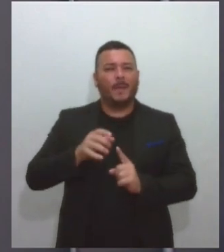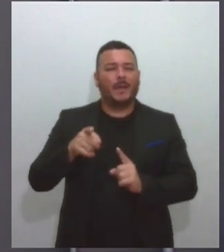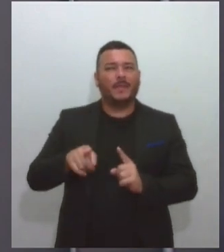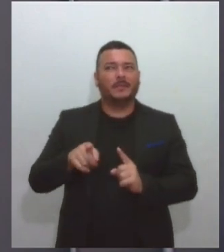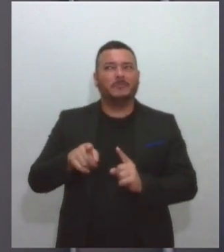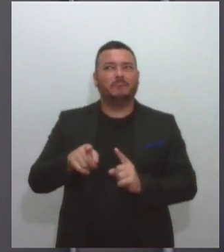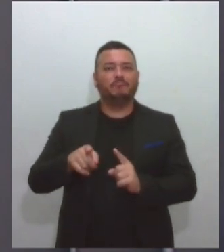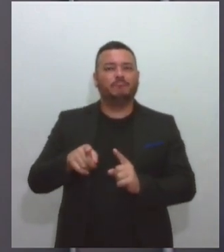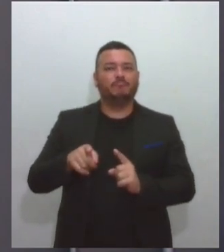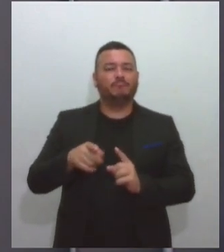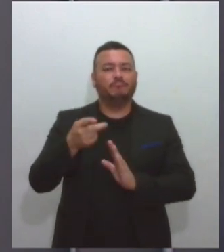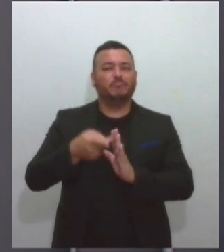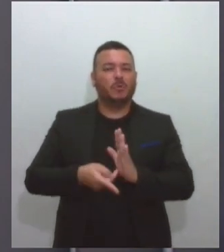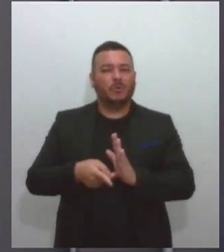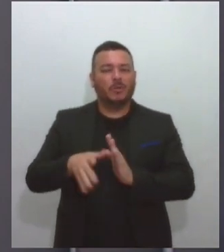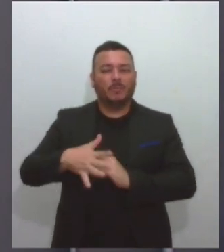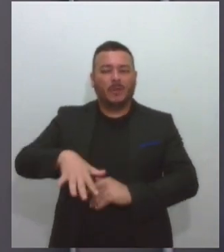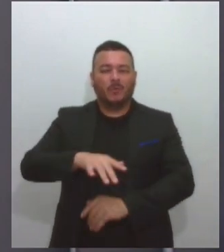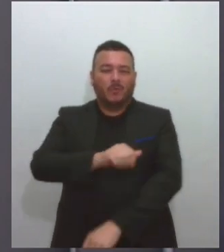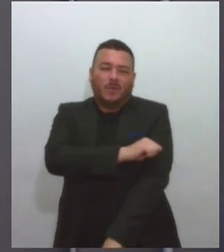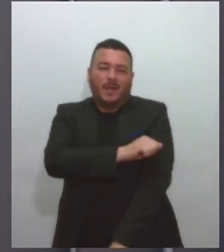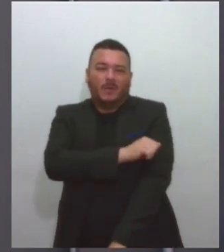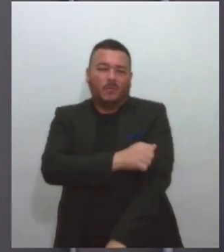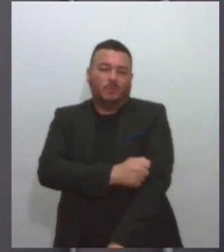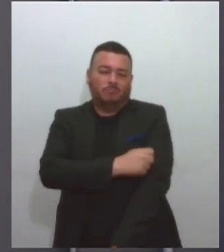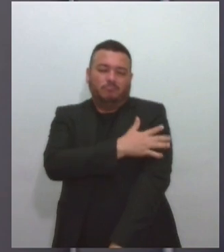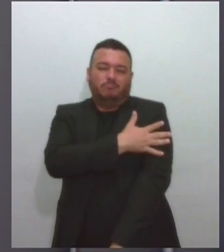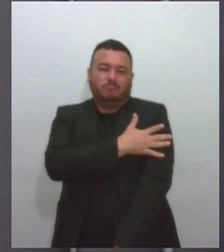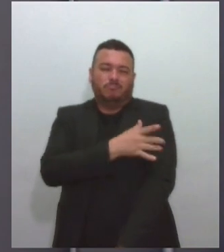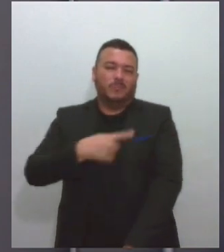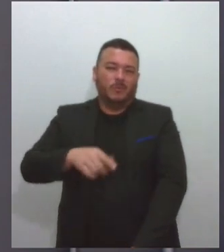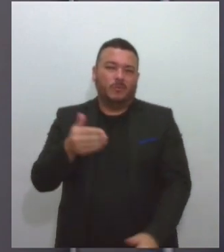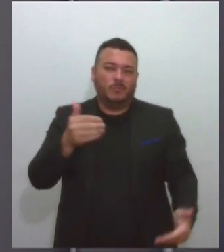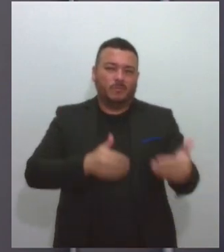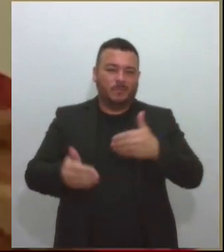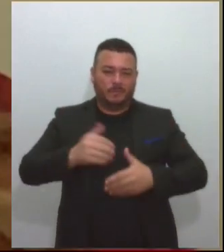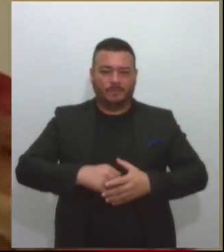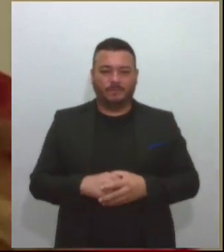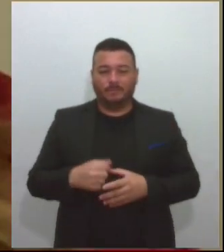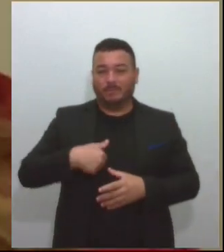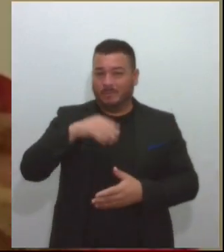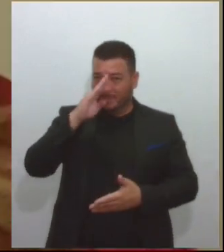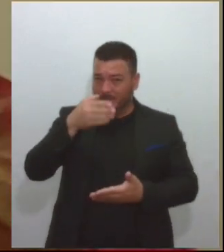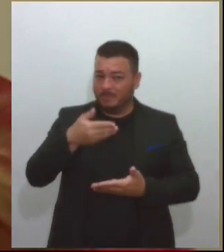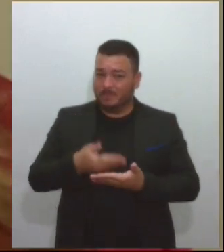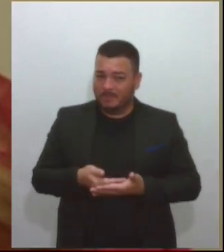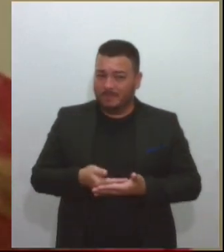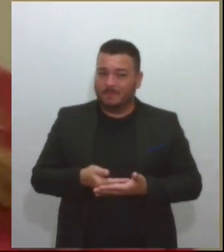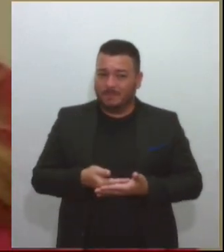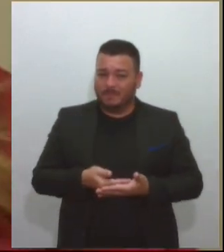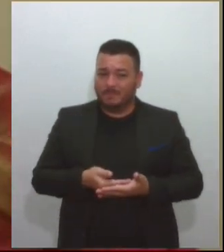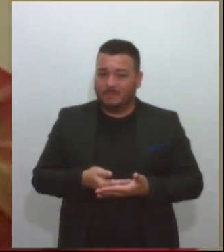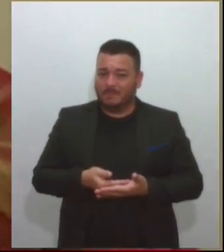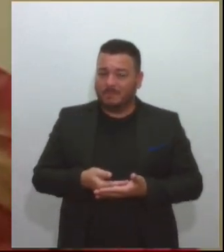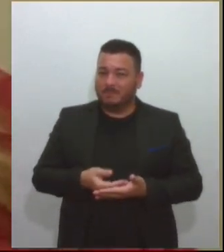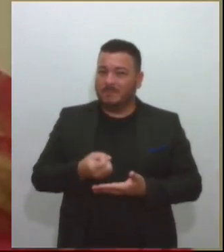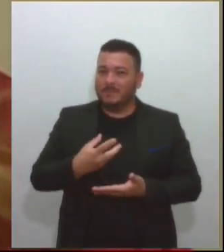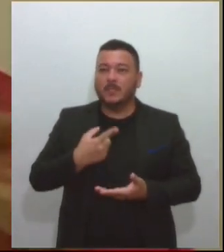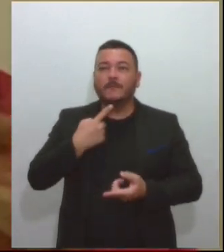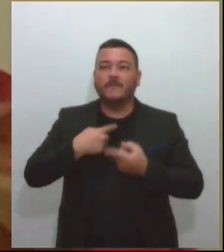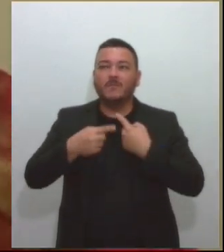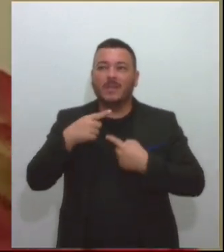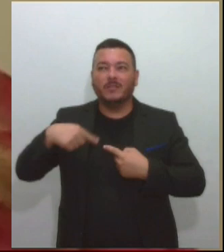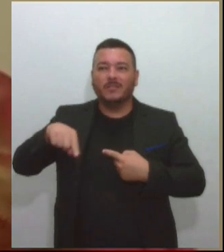ensino fundamental envolvidos? Eu acredito que será realmente o gosto pela leitura. E isso